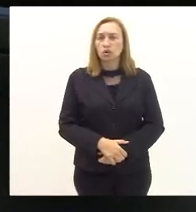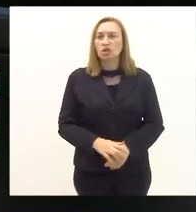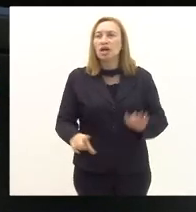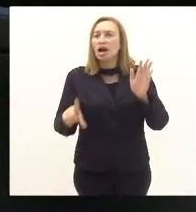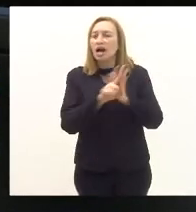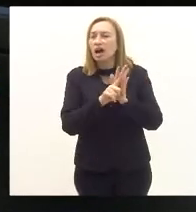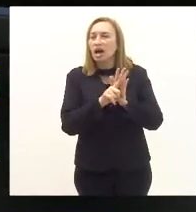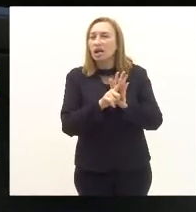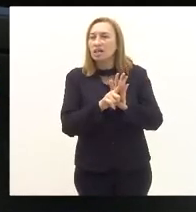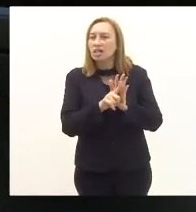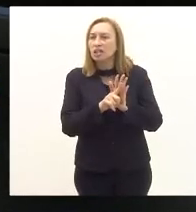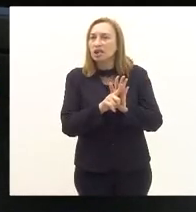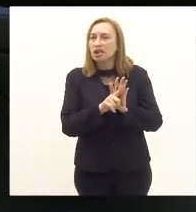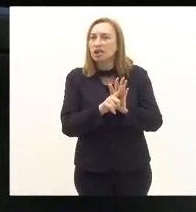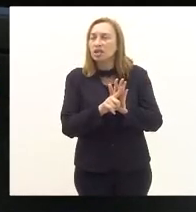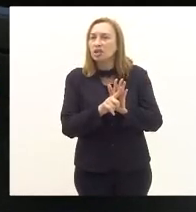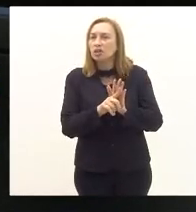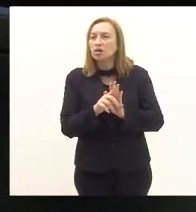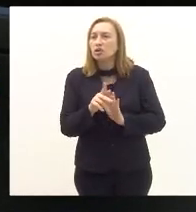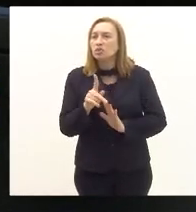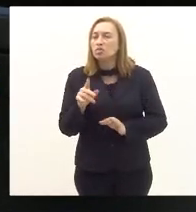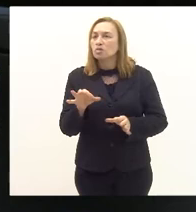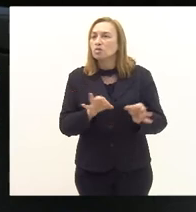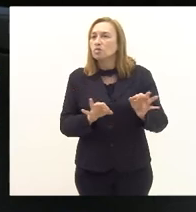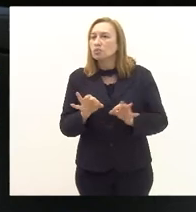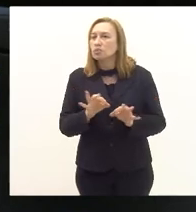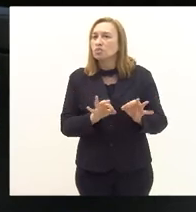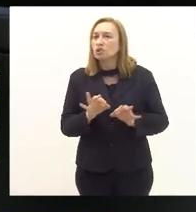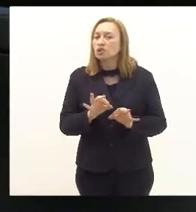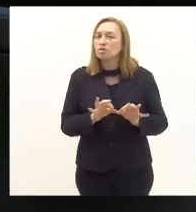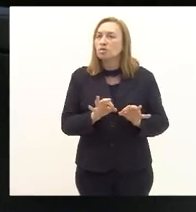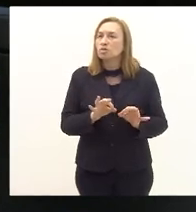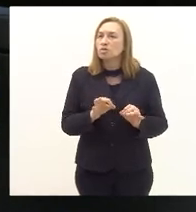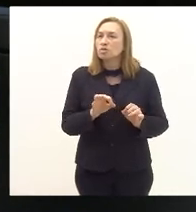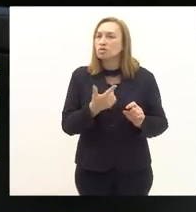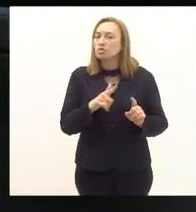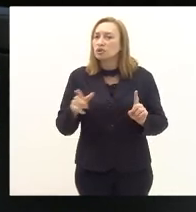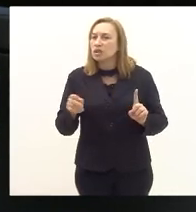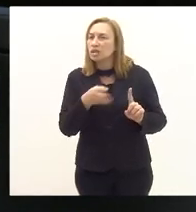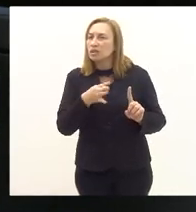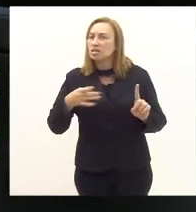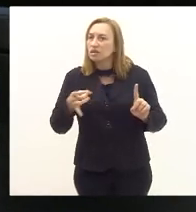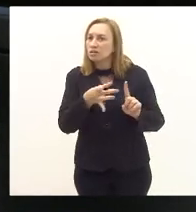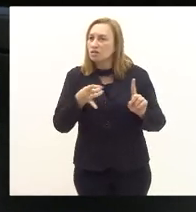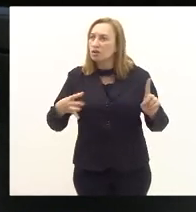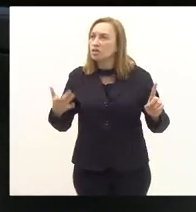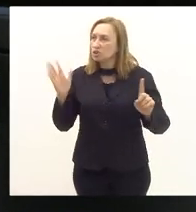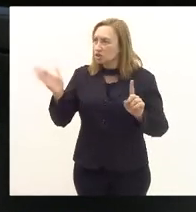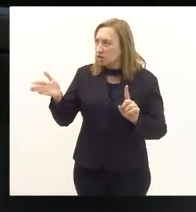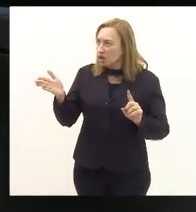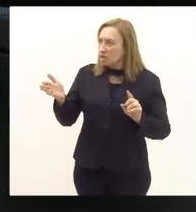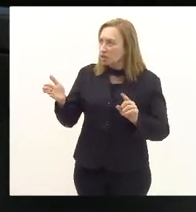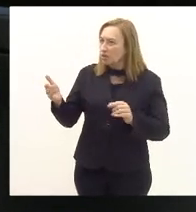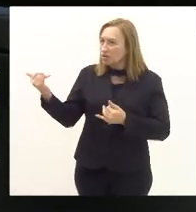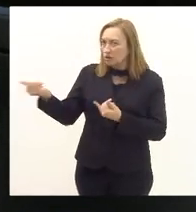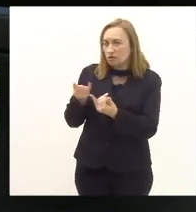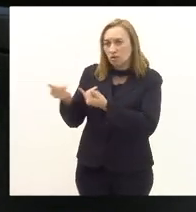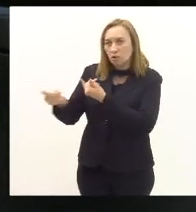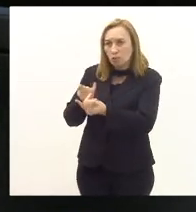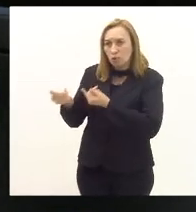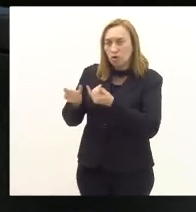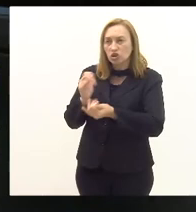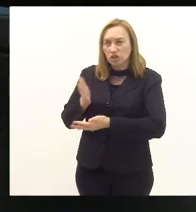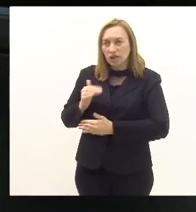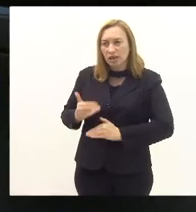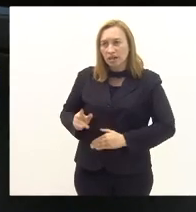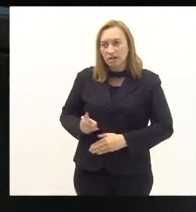de institucionalizar o programa do Rio sem LGBTfobia. Então, isso você já me passou aqui, que você está tocando,